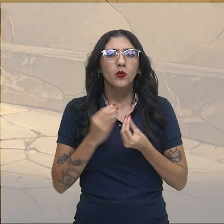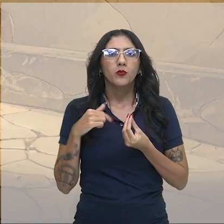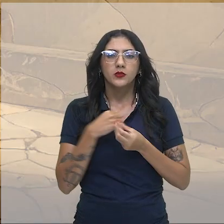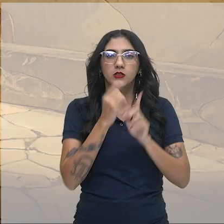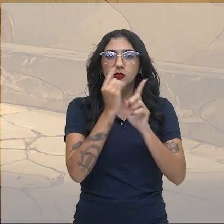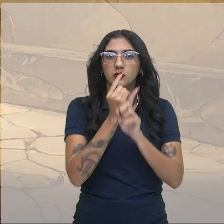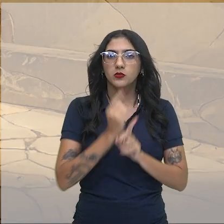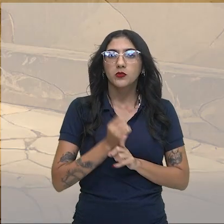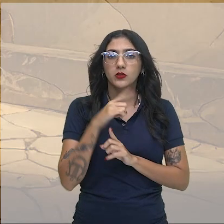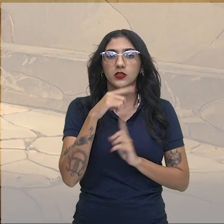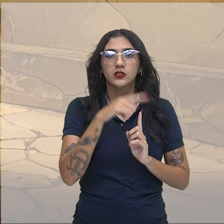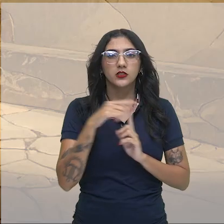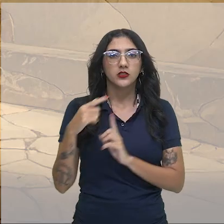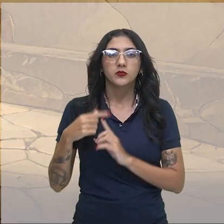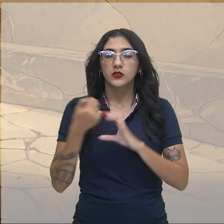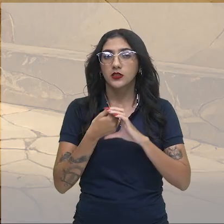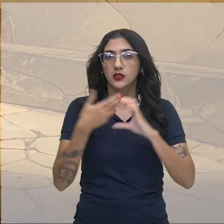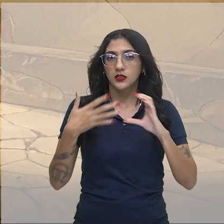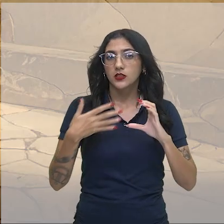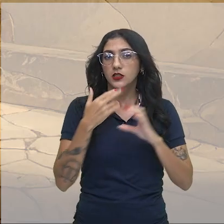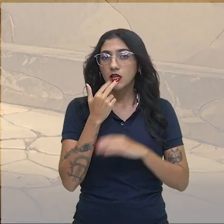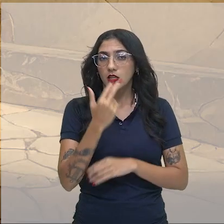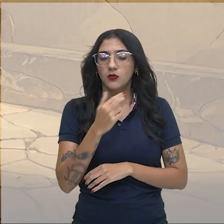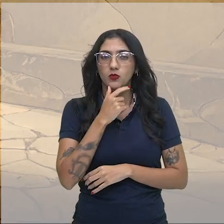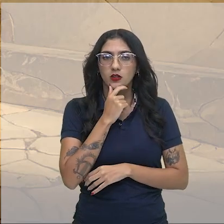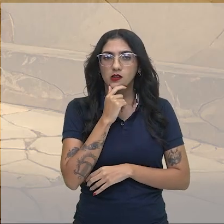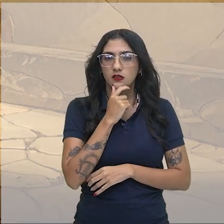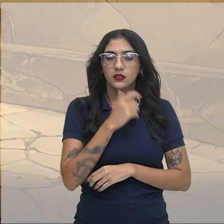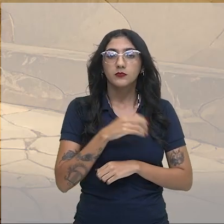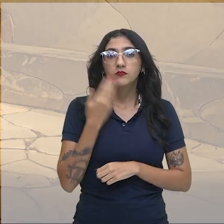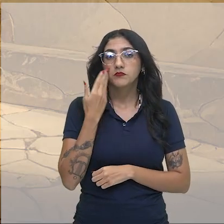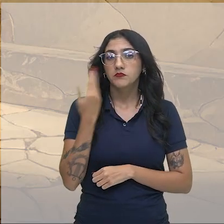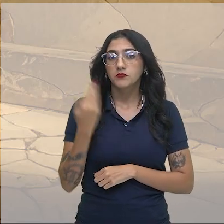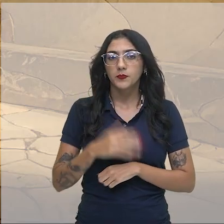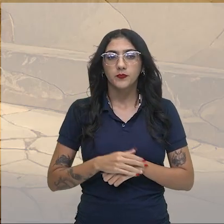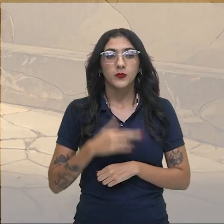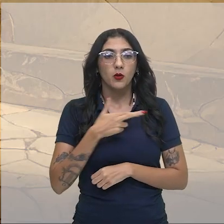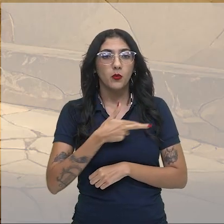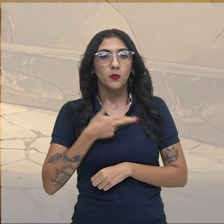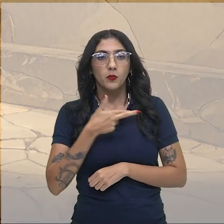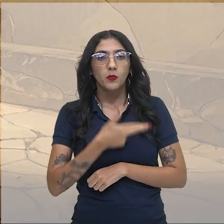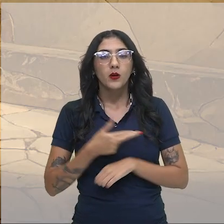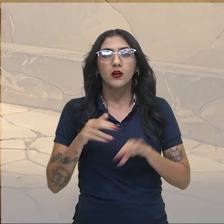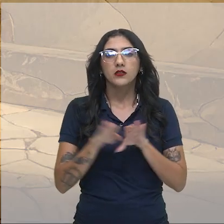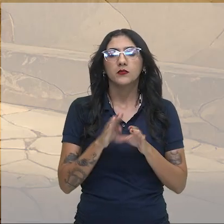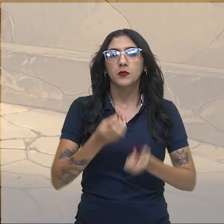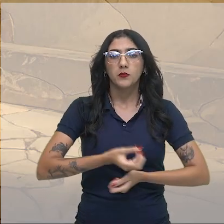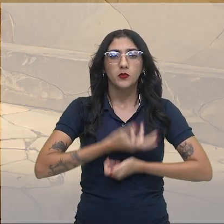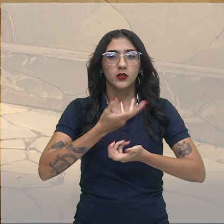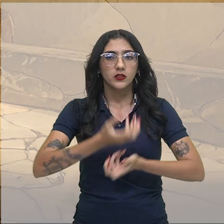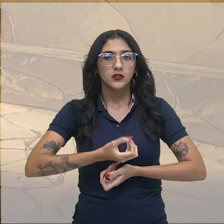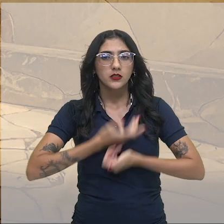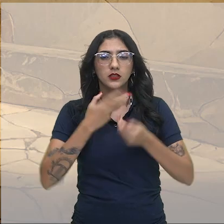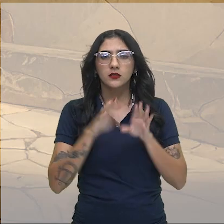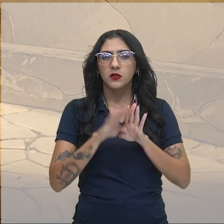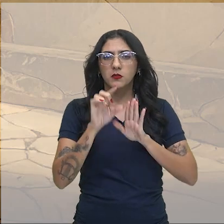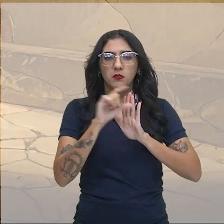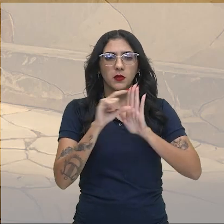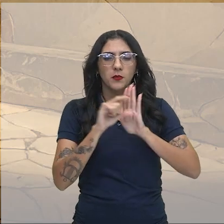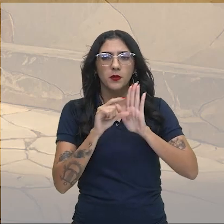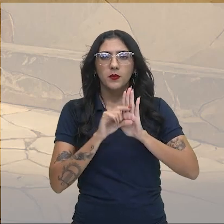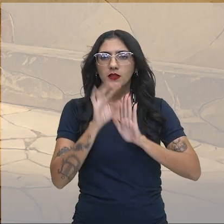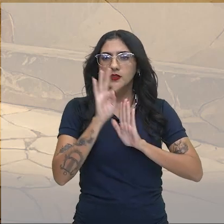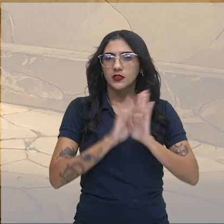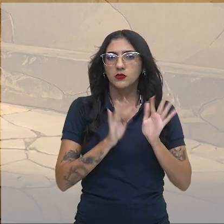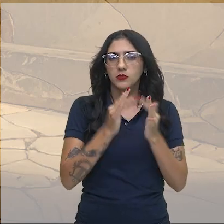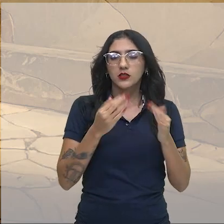recursos literários em língua inglesa? Muito simples. Nós vamos encontrar em romances, em poesias, em ensaios e